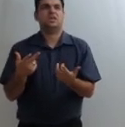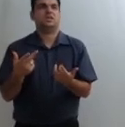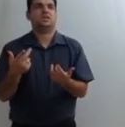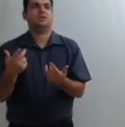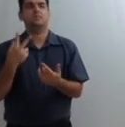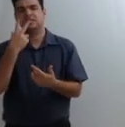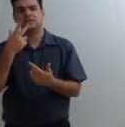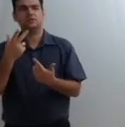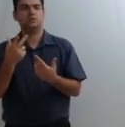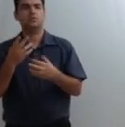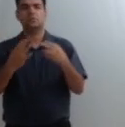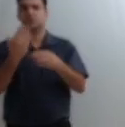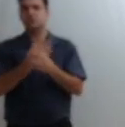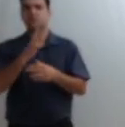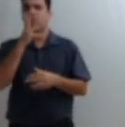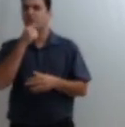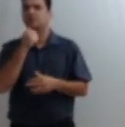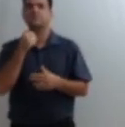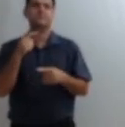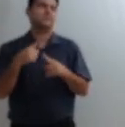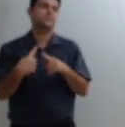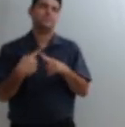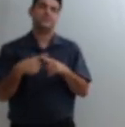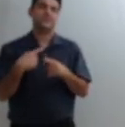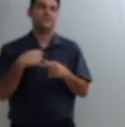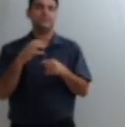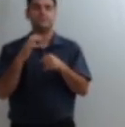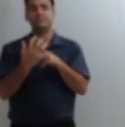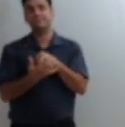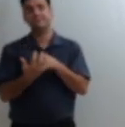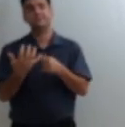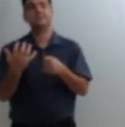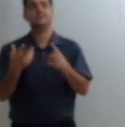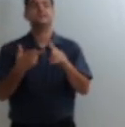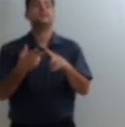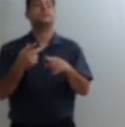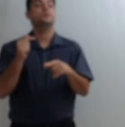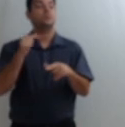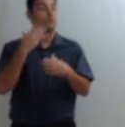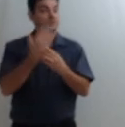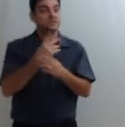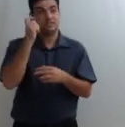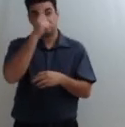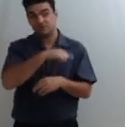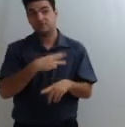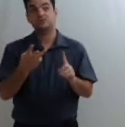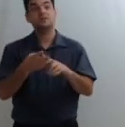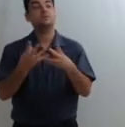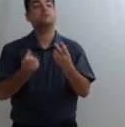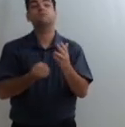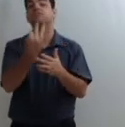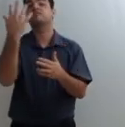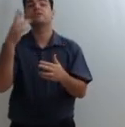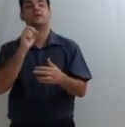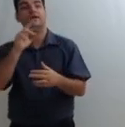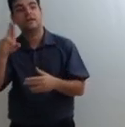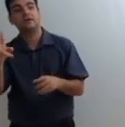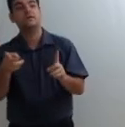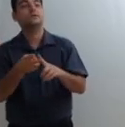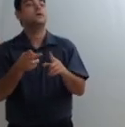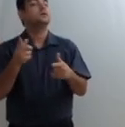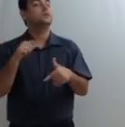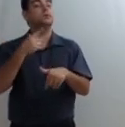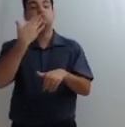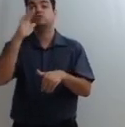Judiciário. O retardamento do processo decorreu da complexidade do feito, da pluralidade de réus, de vítimas e da natureza do delito,